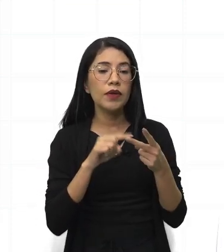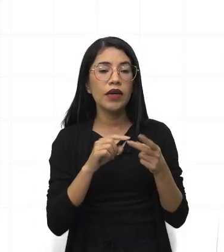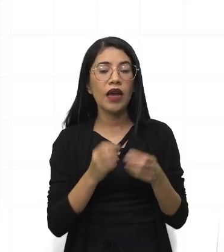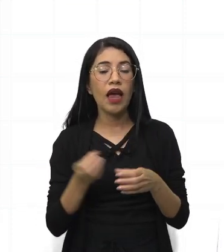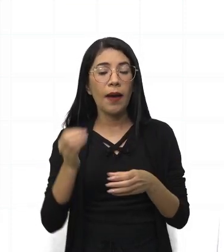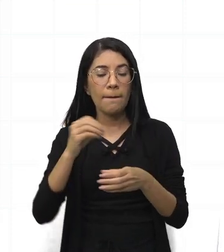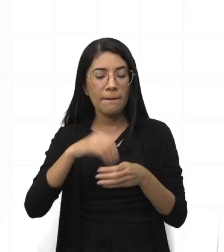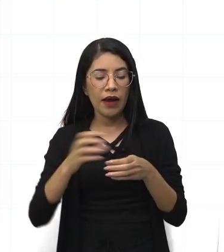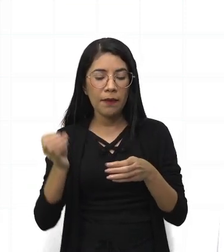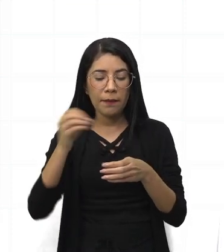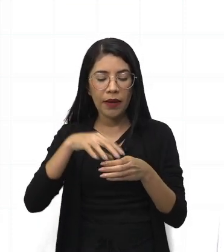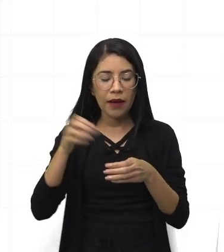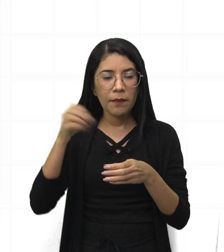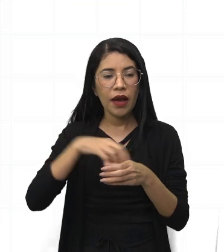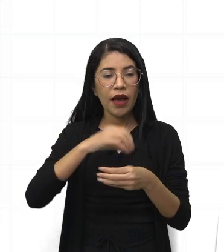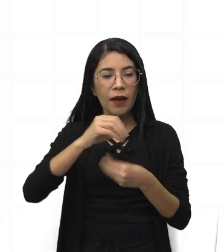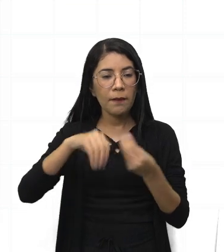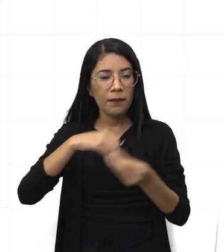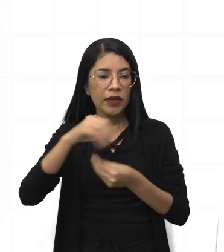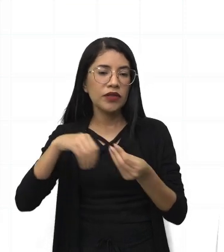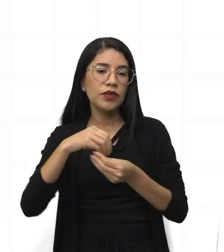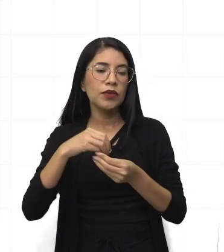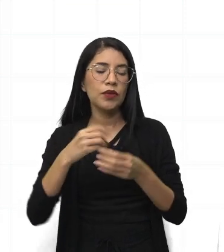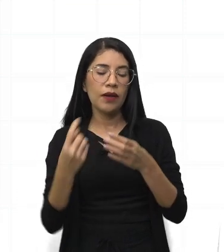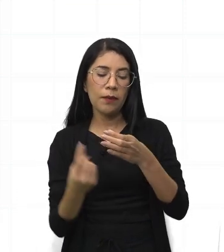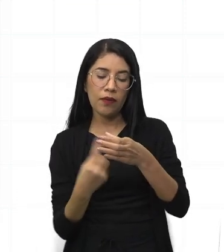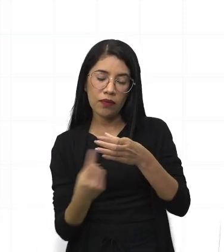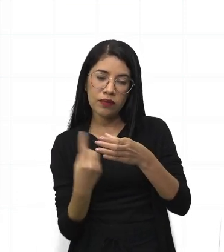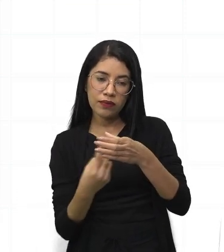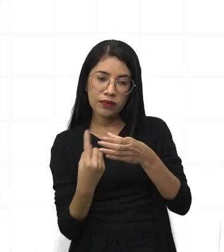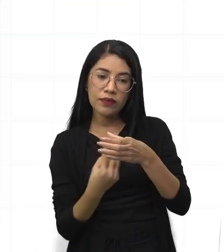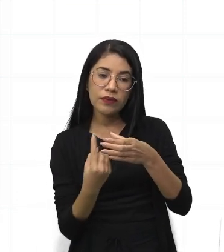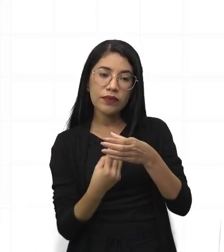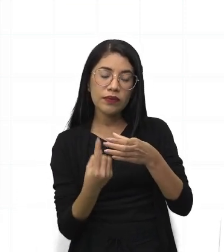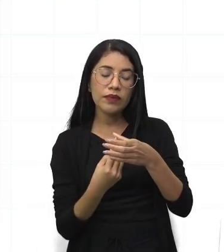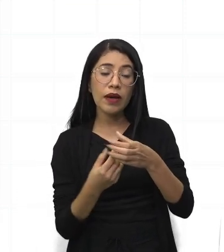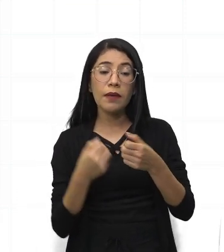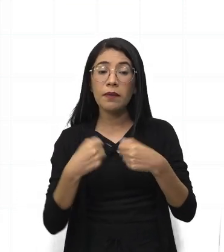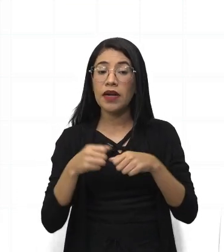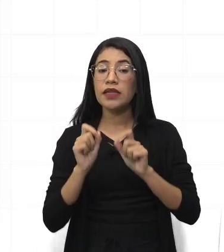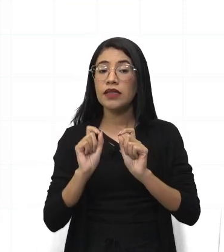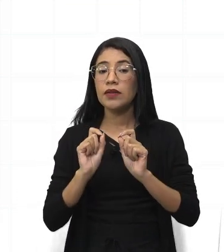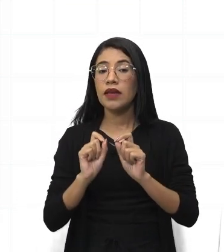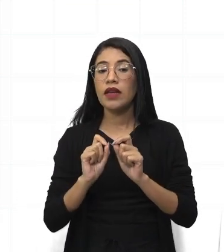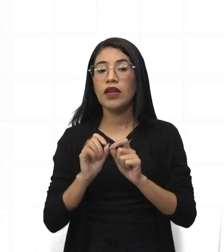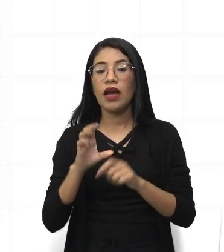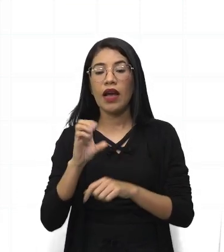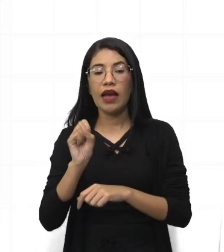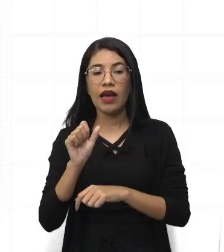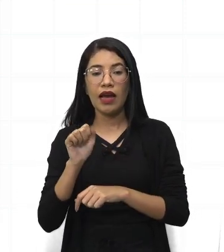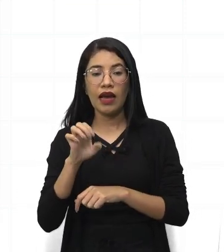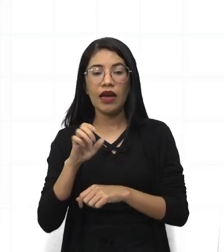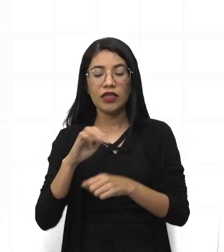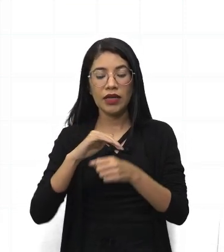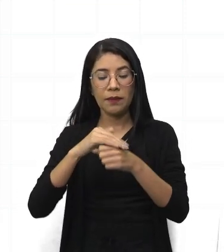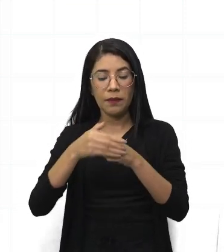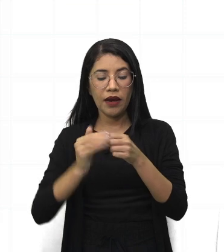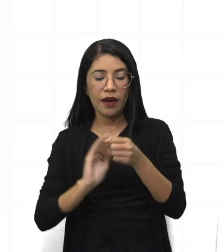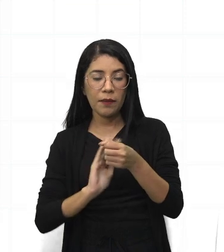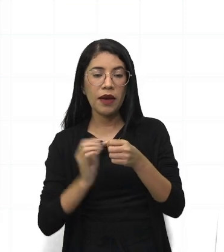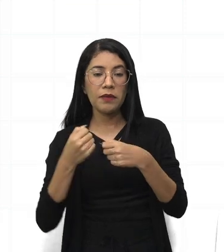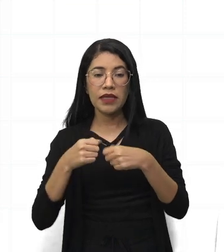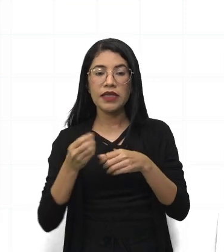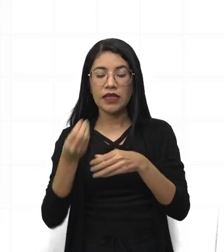os ingredientes com as cascas no liquidificador. Olha só, com as cascas, porque os nutrientes estão lá, a gente não pode tirar,